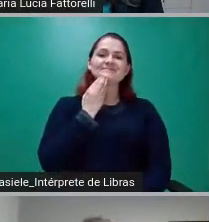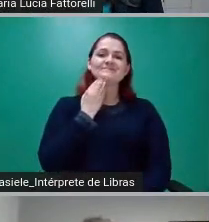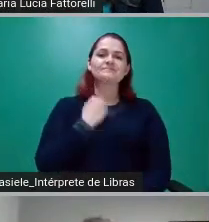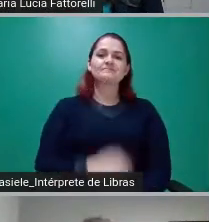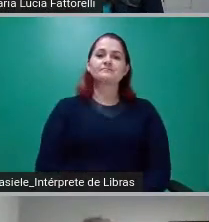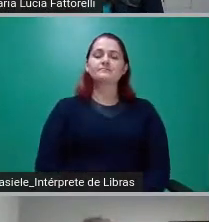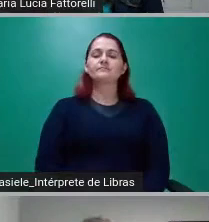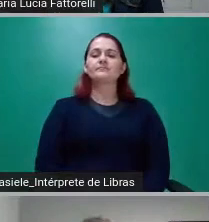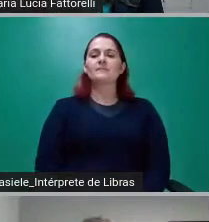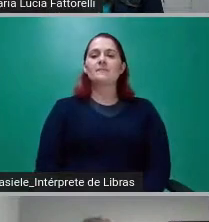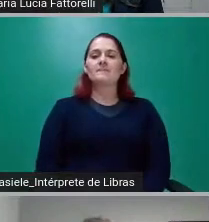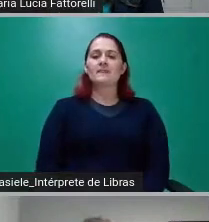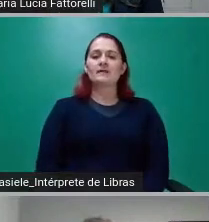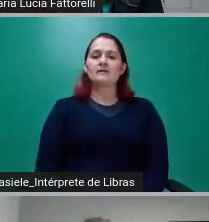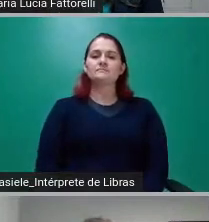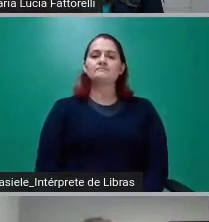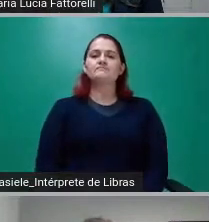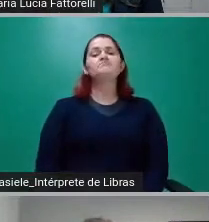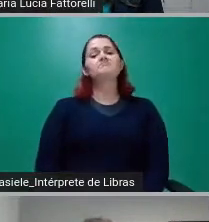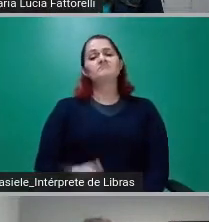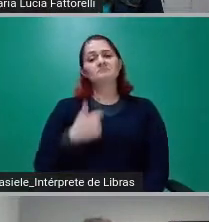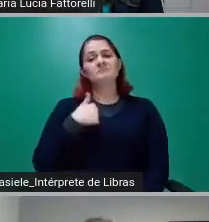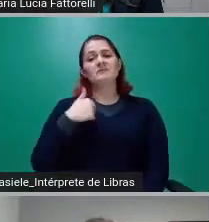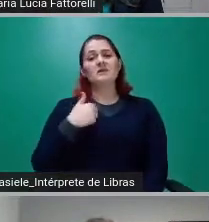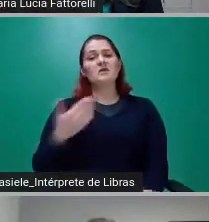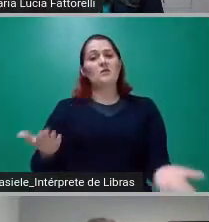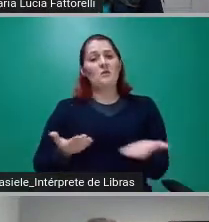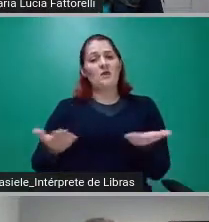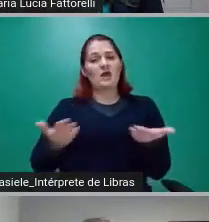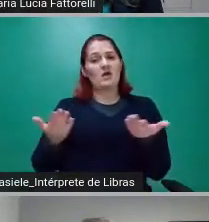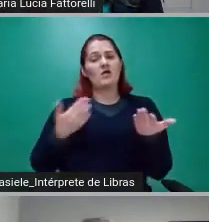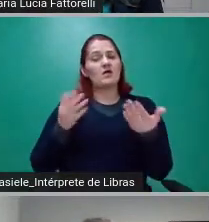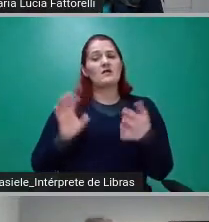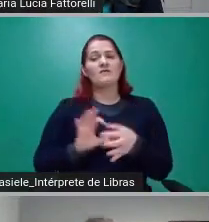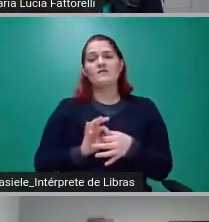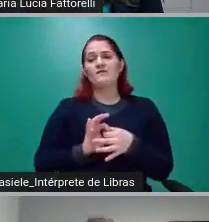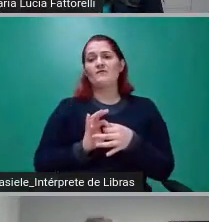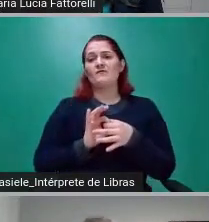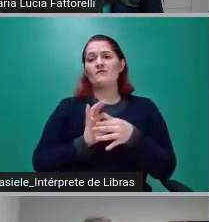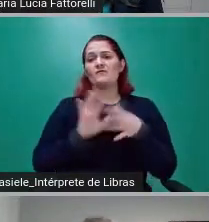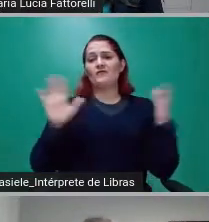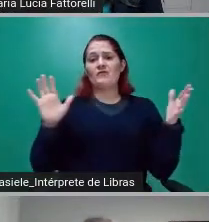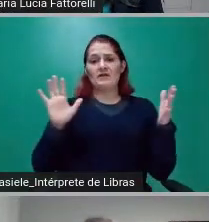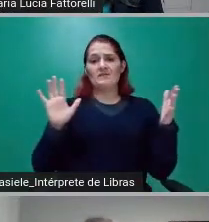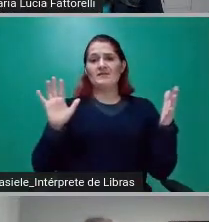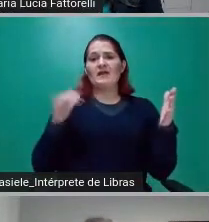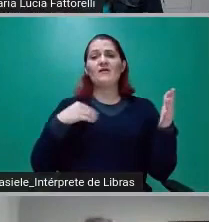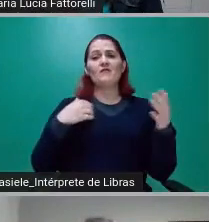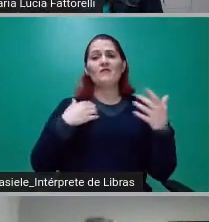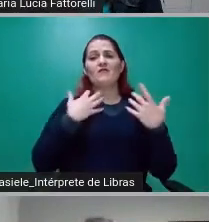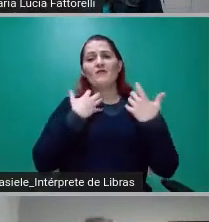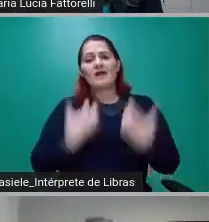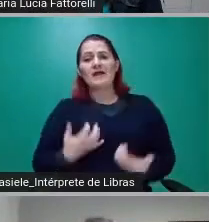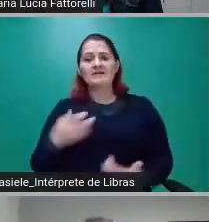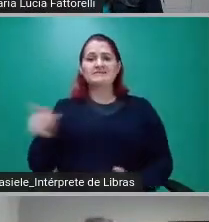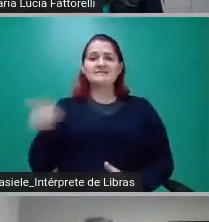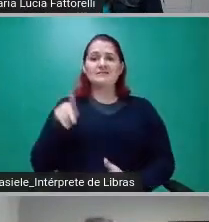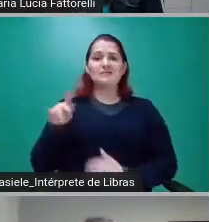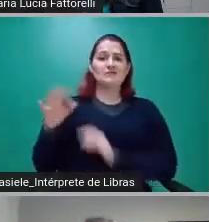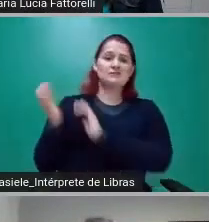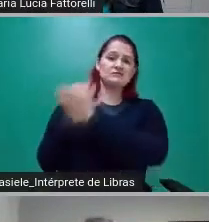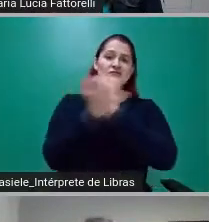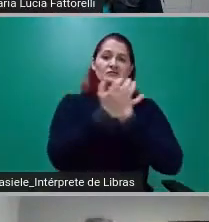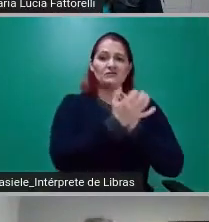Eu vou tomar a liberdade de cansá-los, os nossos professores e os meus colegas de mesa,